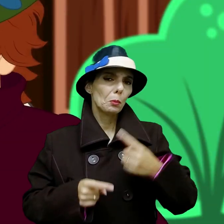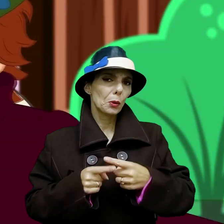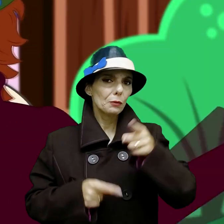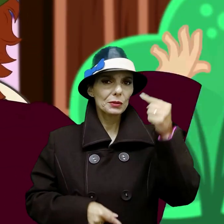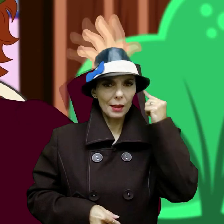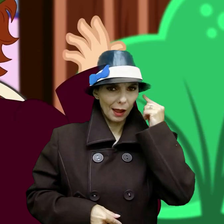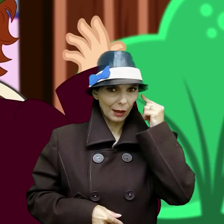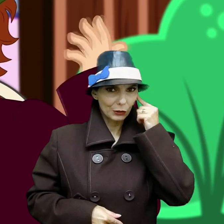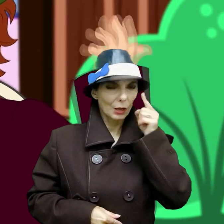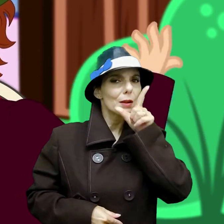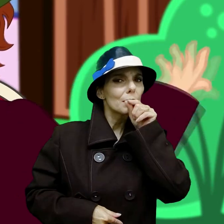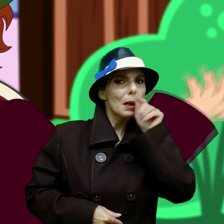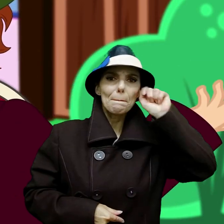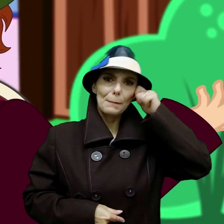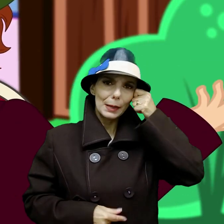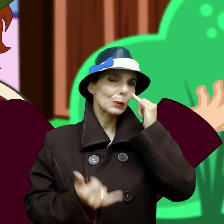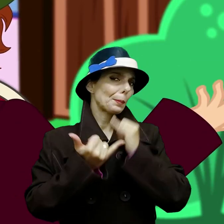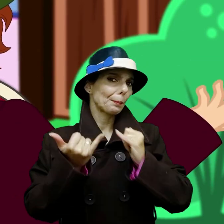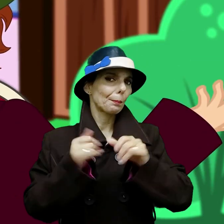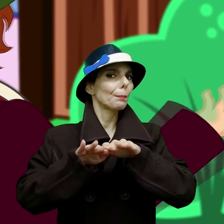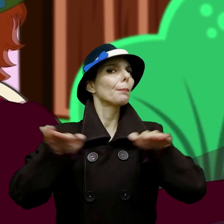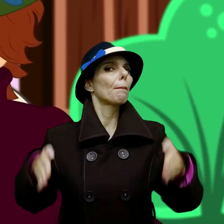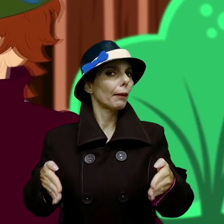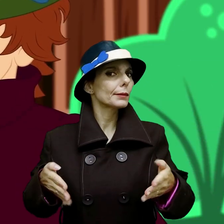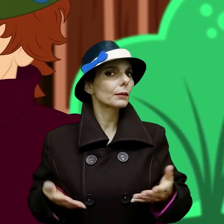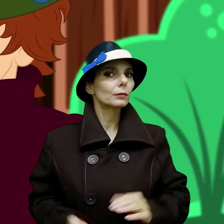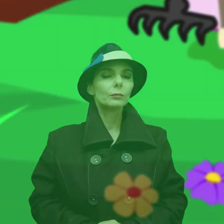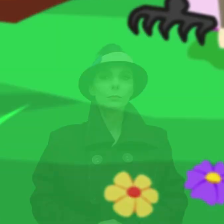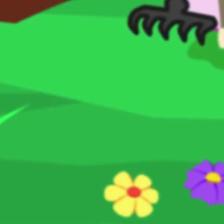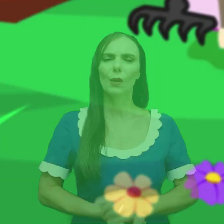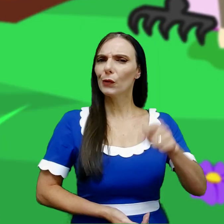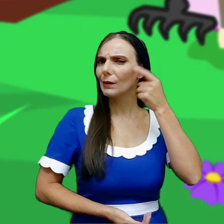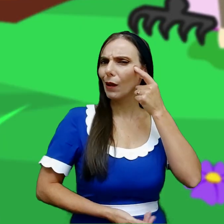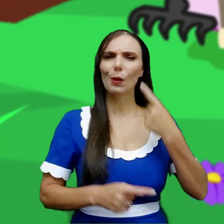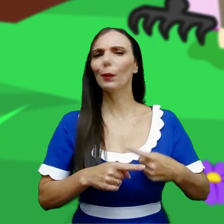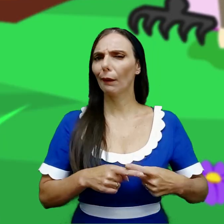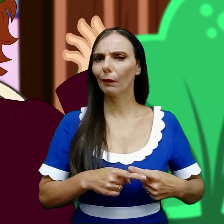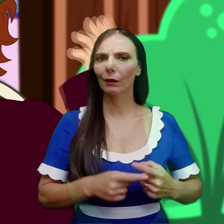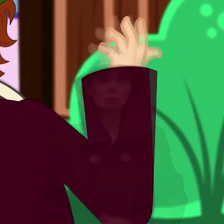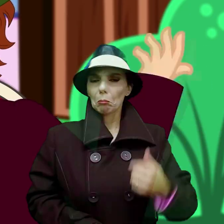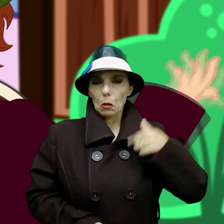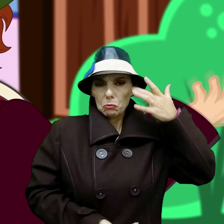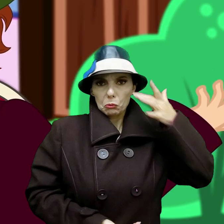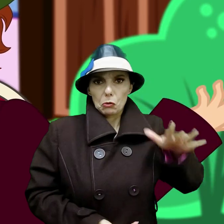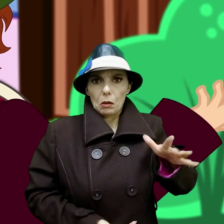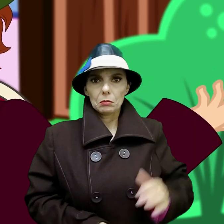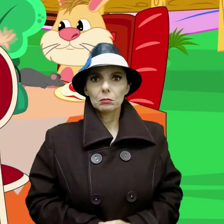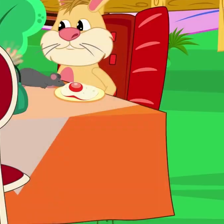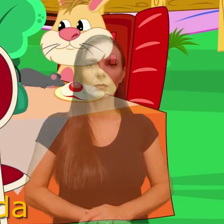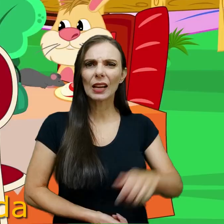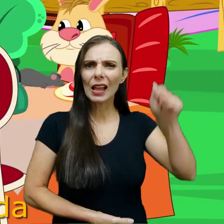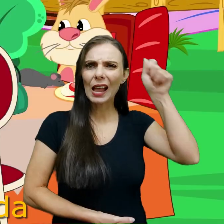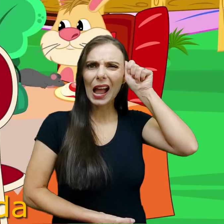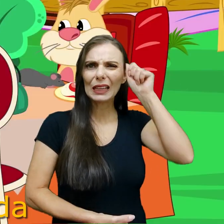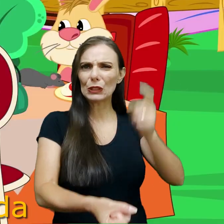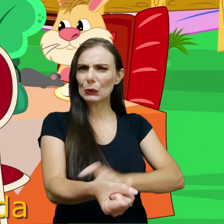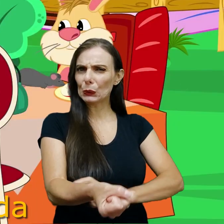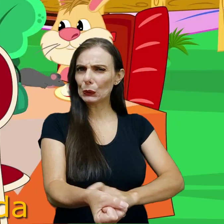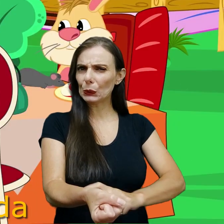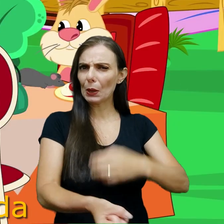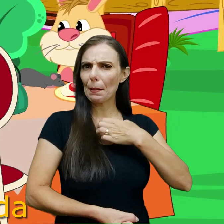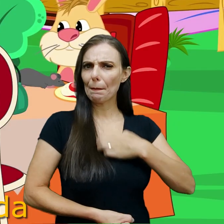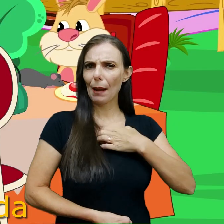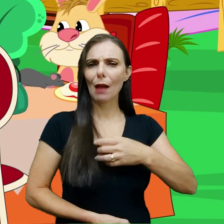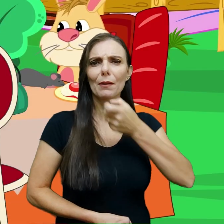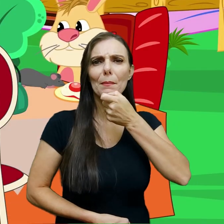Por que você acha que o corvo se parece com uma mesa? Por que você acha? Eu não sei. Alice ficou